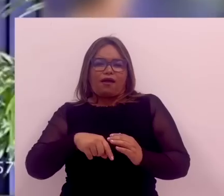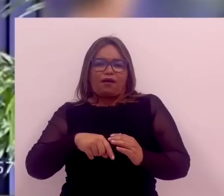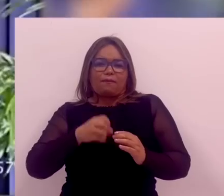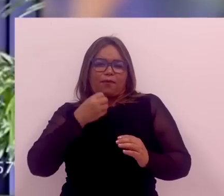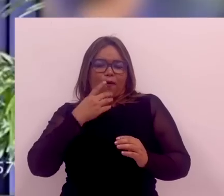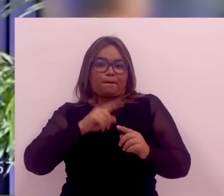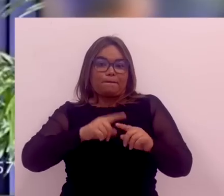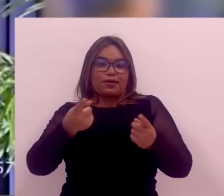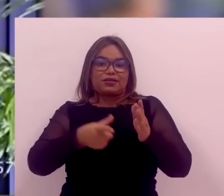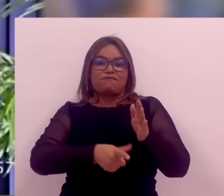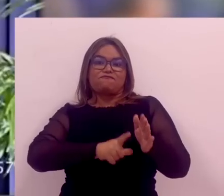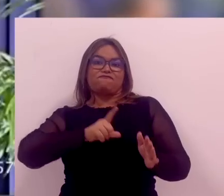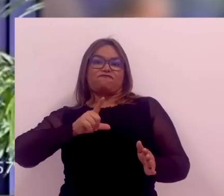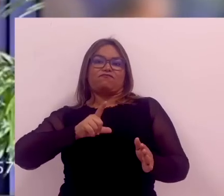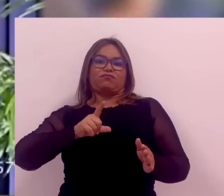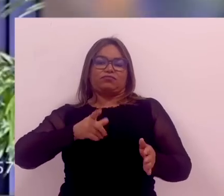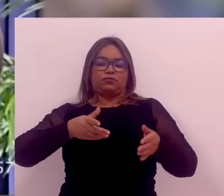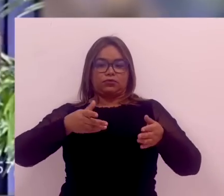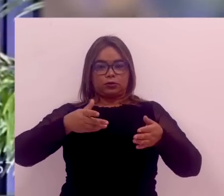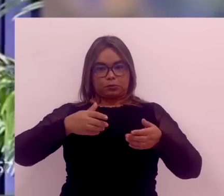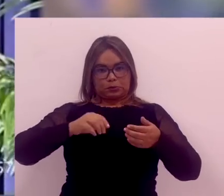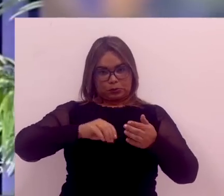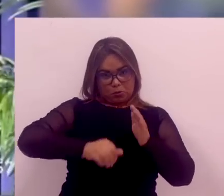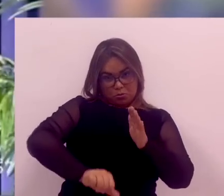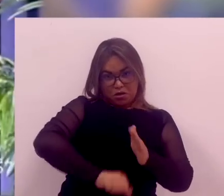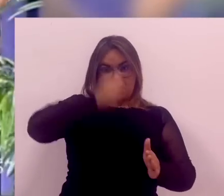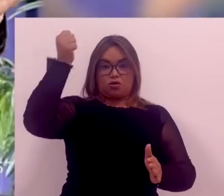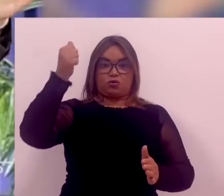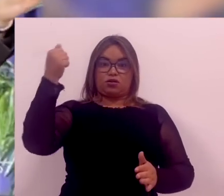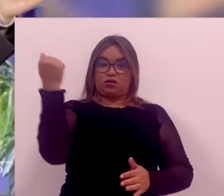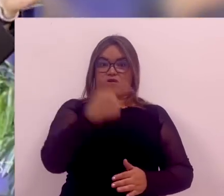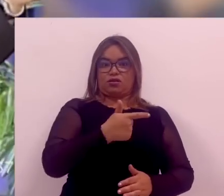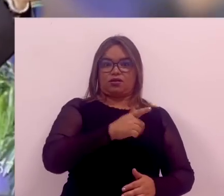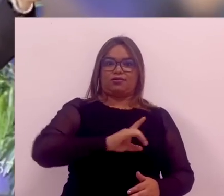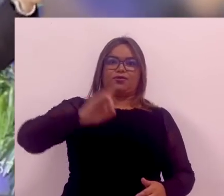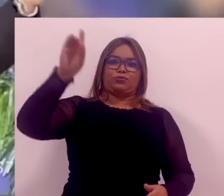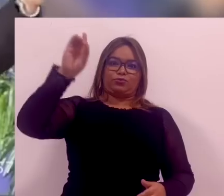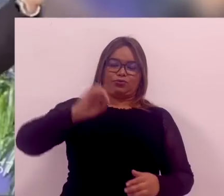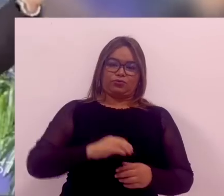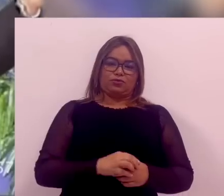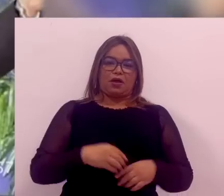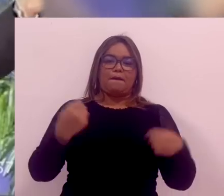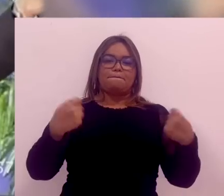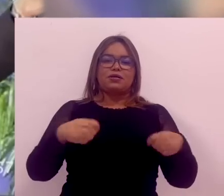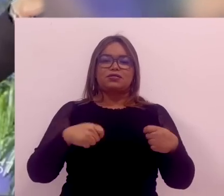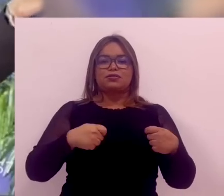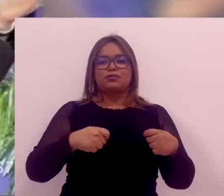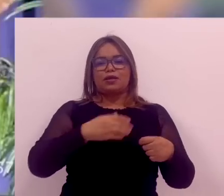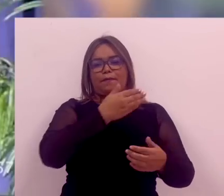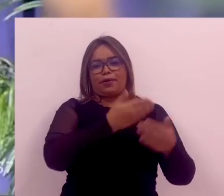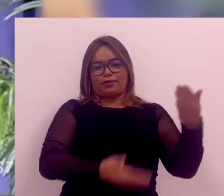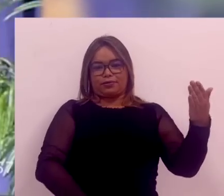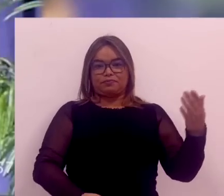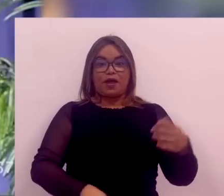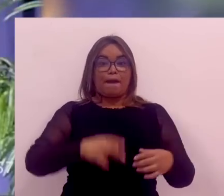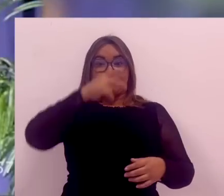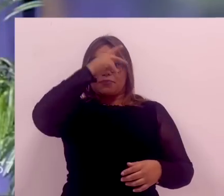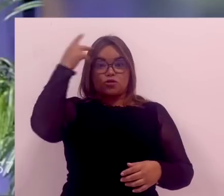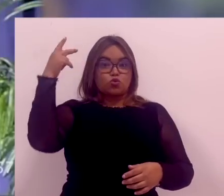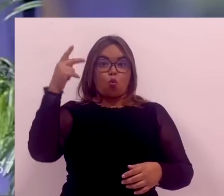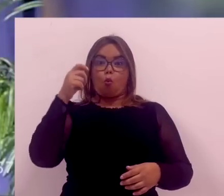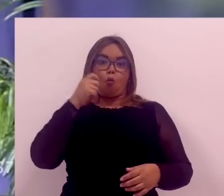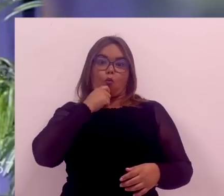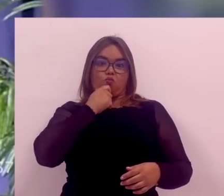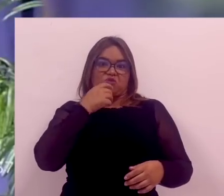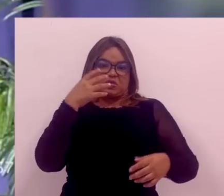Lúcifer, ou Satanás, porque ele é mais elevado e mais antigo do que Jeová, e tinha que ser sacrificado em benefício do novo